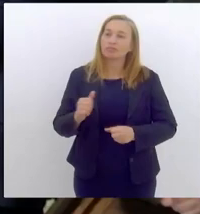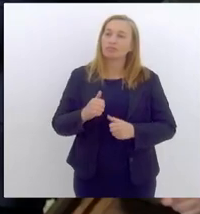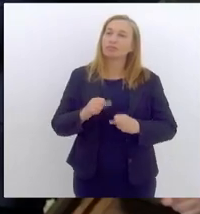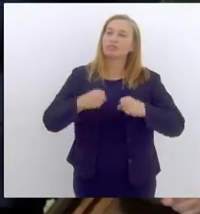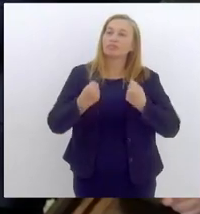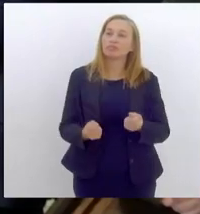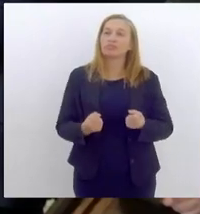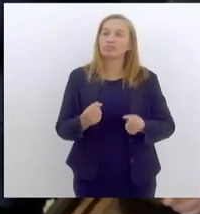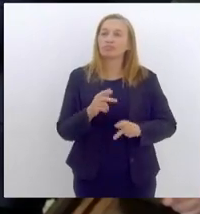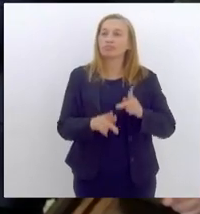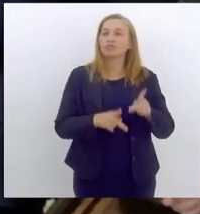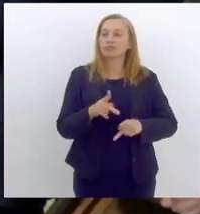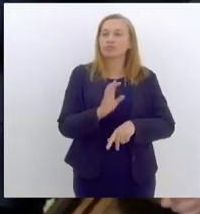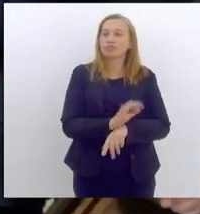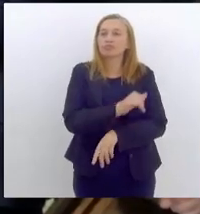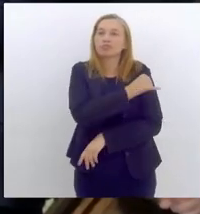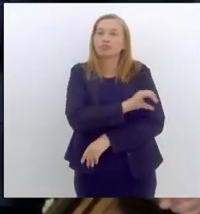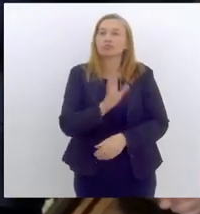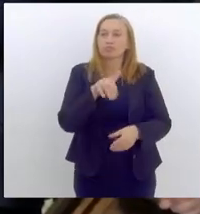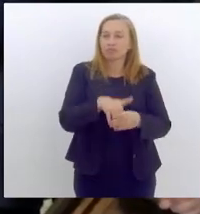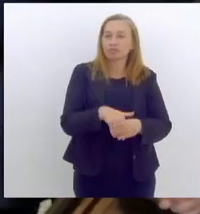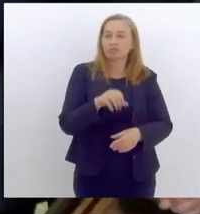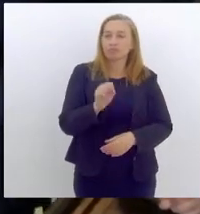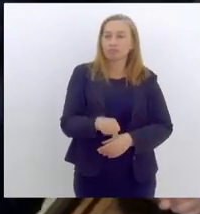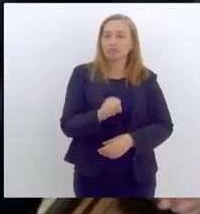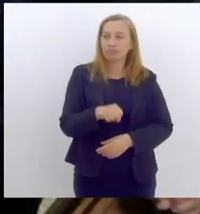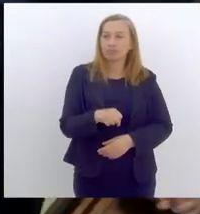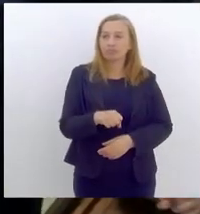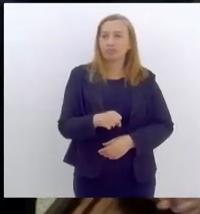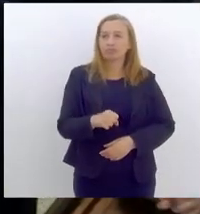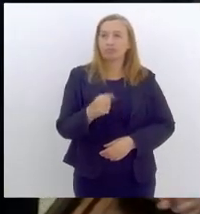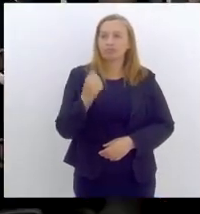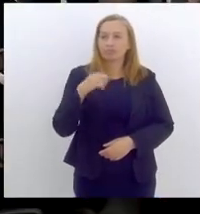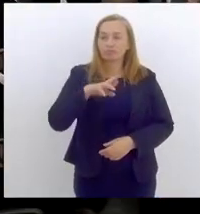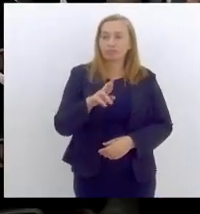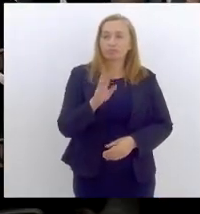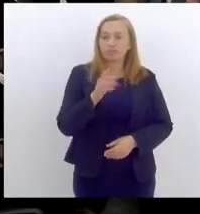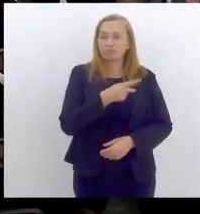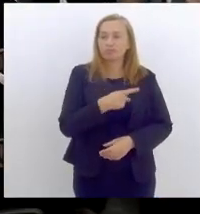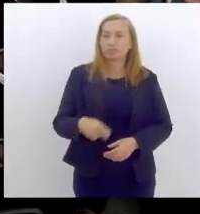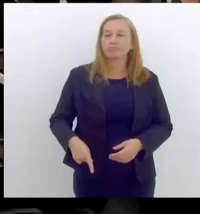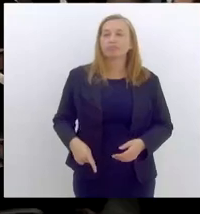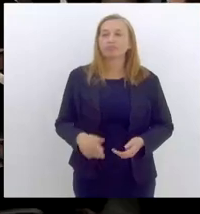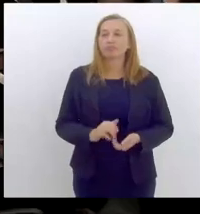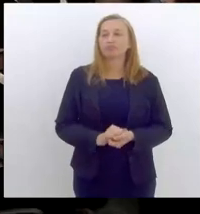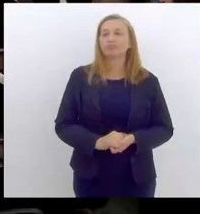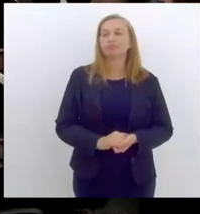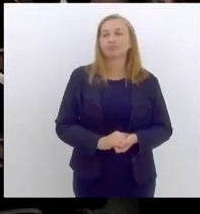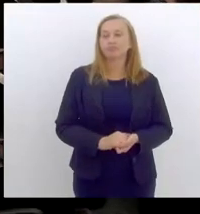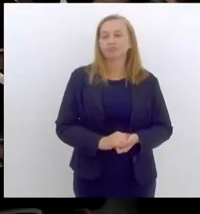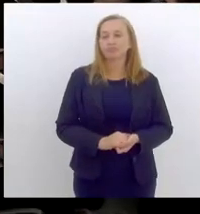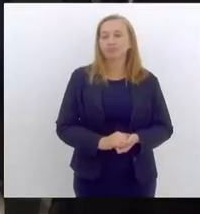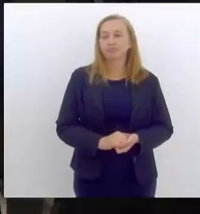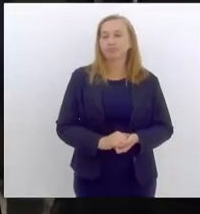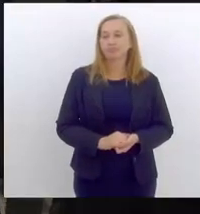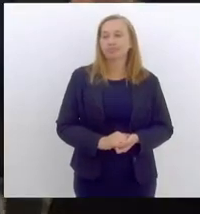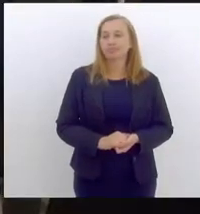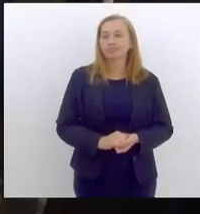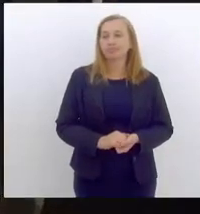Janeiro. Por isso, meu voto é sim, Rodrigo Bacelar, presidente. Deputado Vitor Júnior, vota